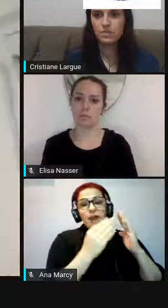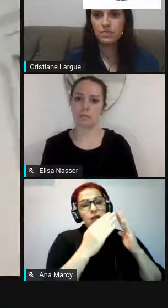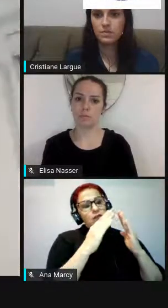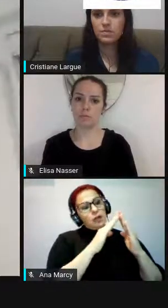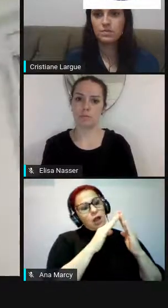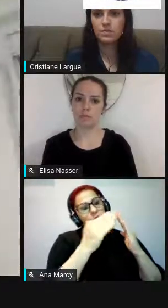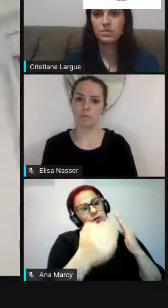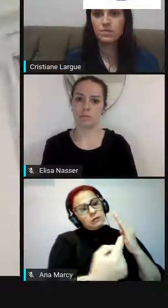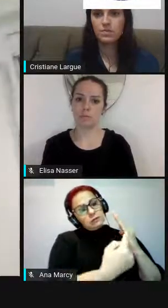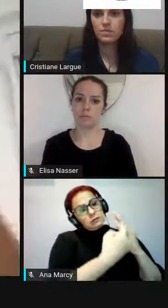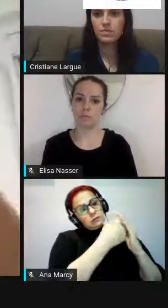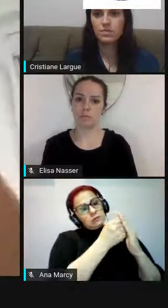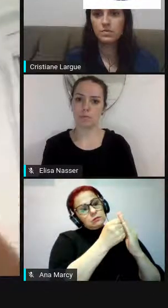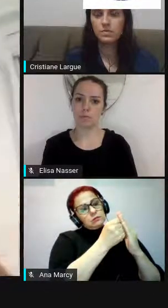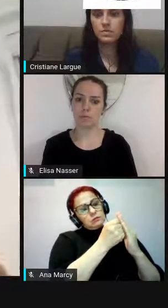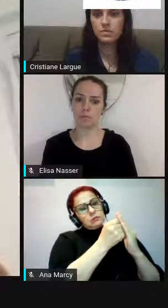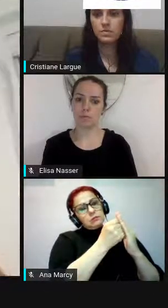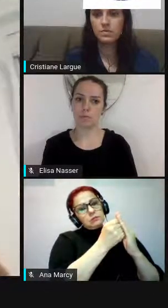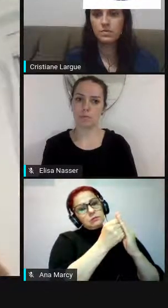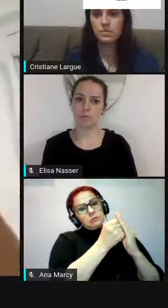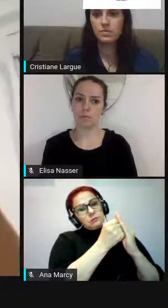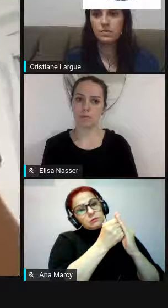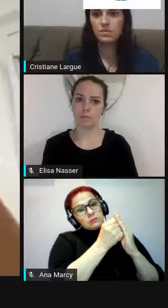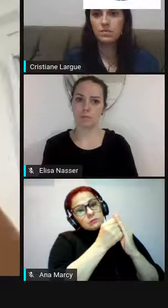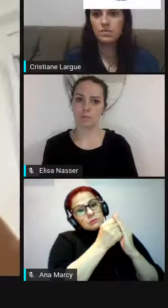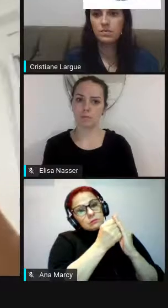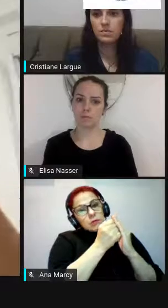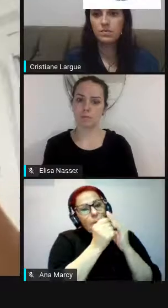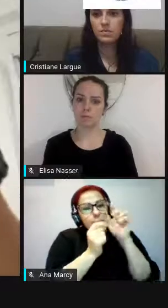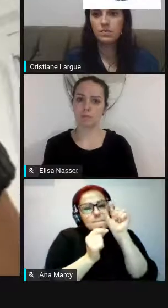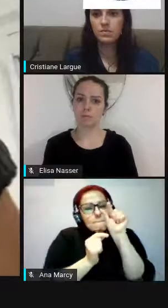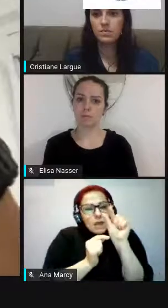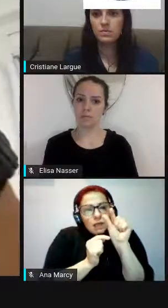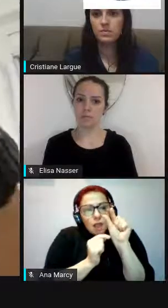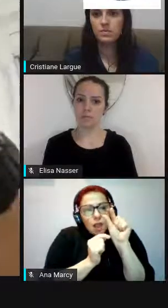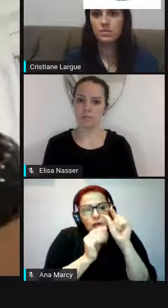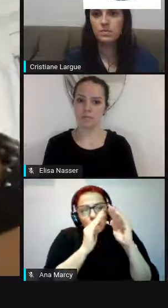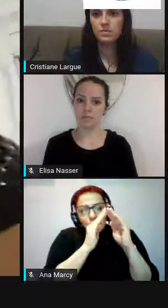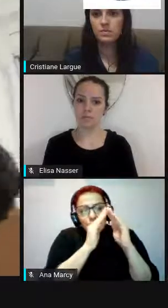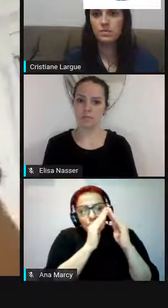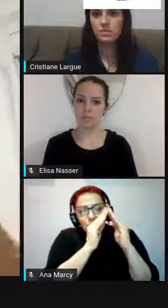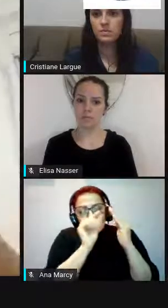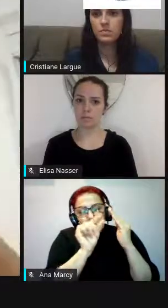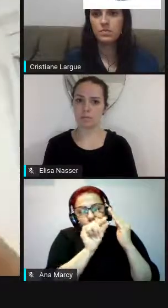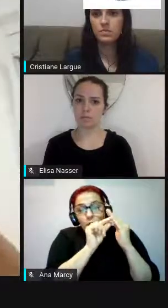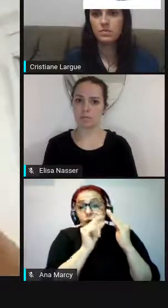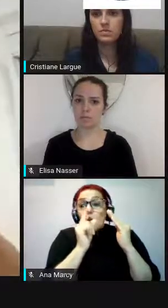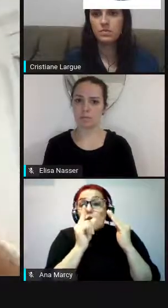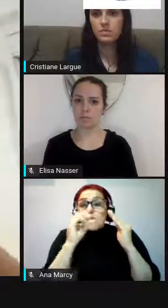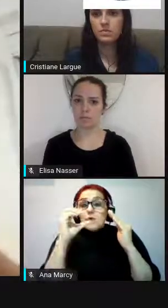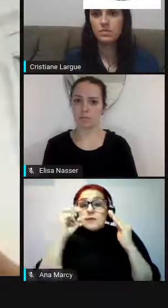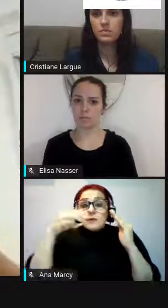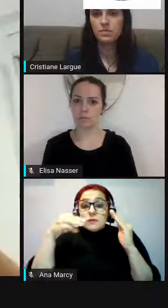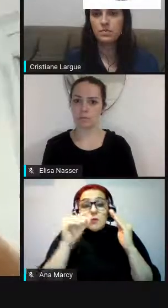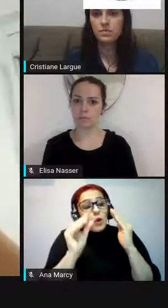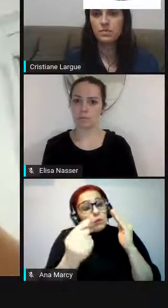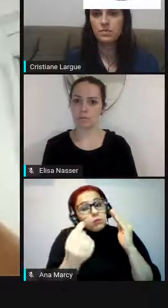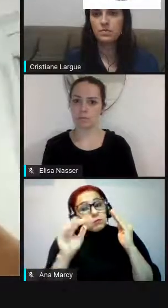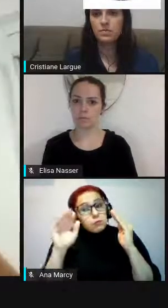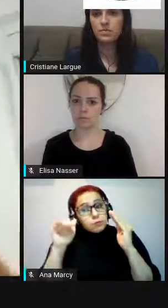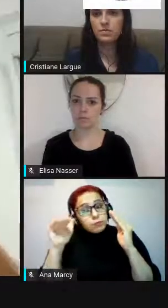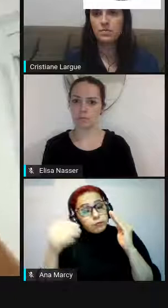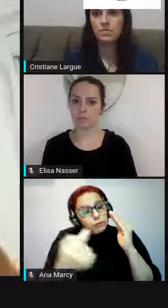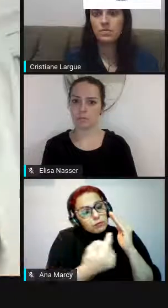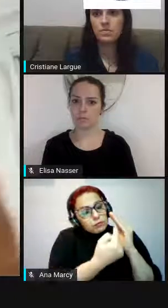casa né então esses bichos acesso no geral São aberturas pequenas assim de sei lá um centímetro e é por ali que o morceguinho